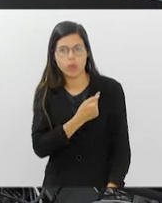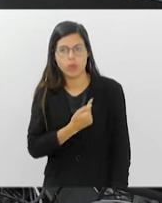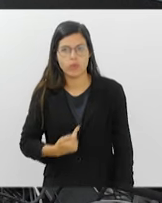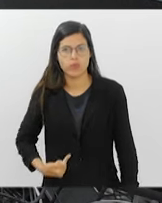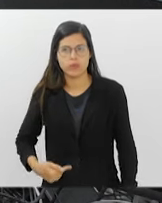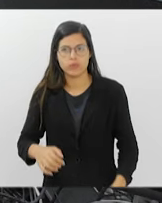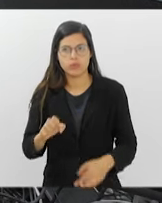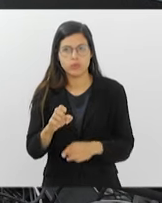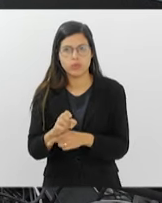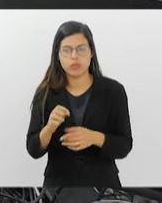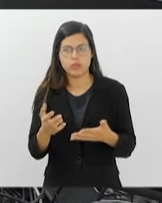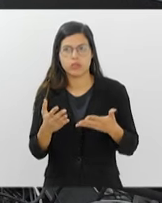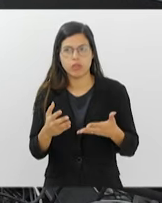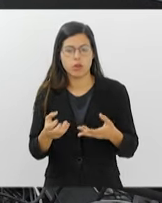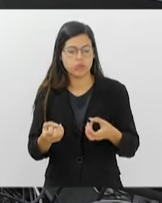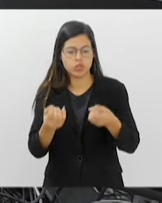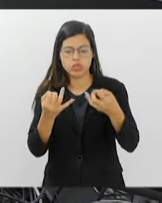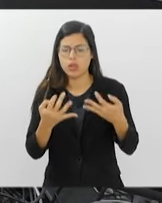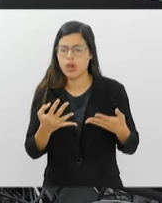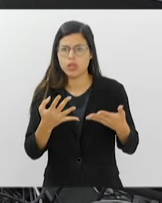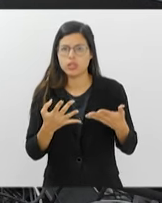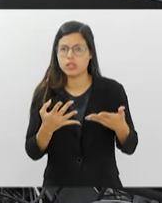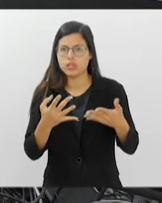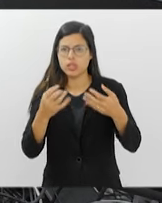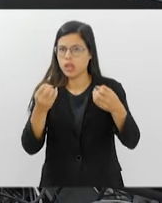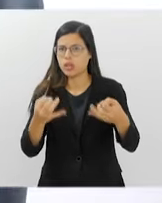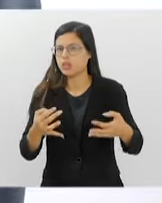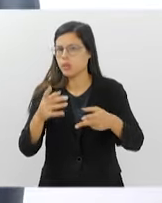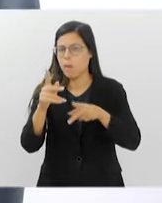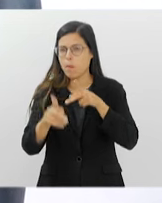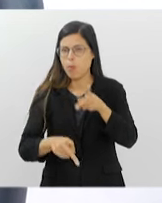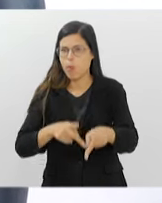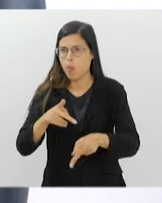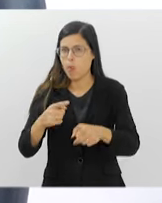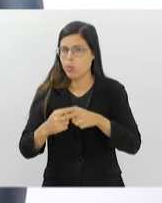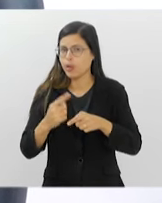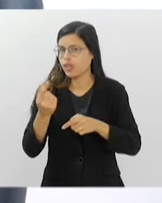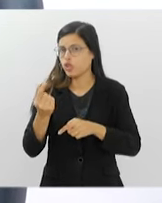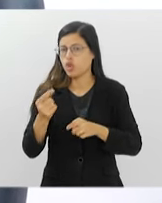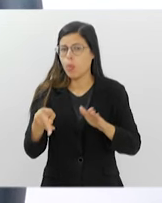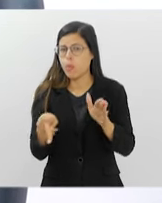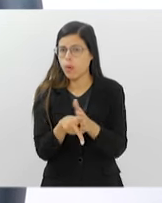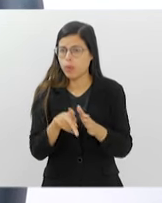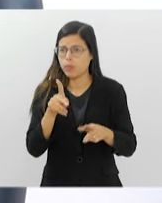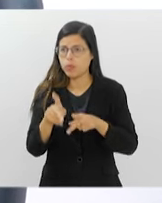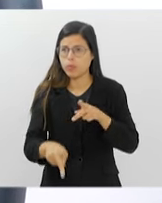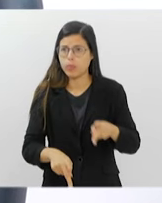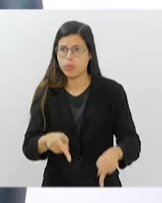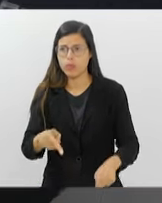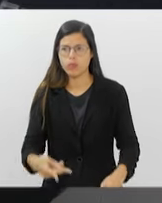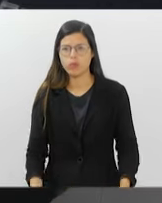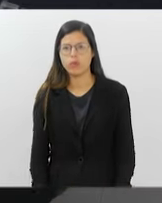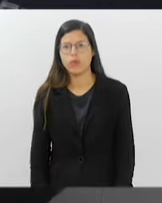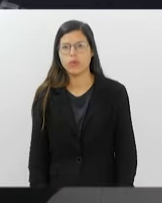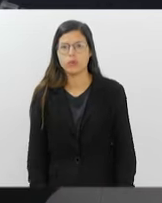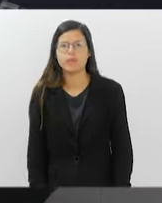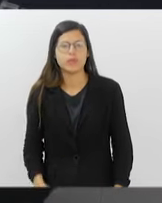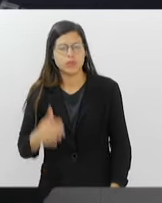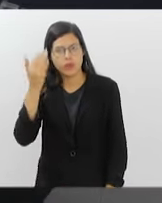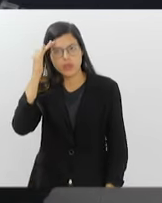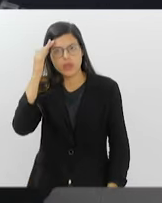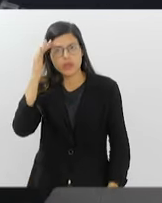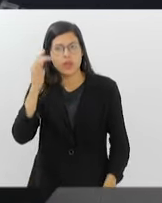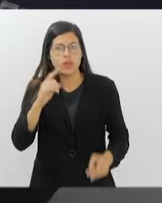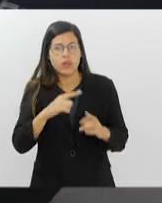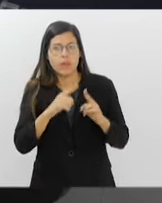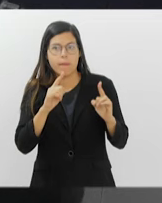queremos realmente esclarecer isso pra população porque você lê dinheiro direiro do povo Dire da população ent eu entendo o senhor mas isso realmente não nos compete né não